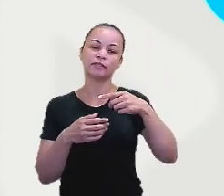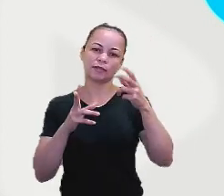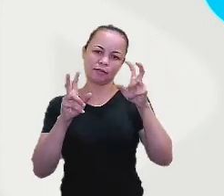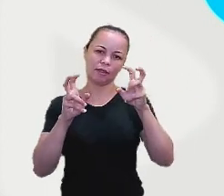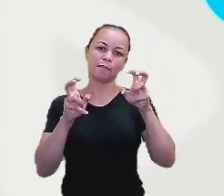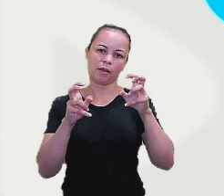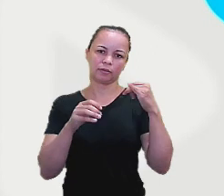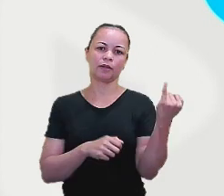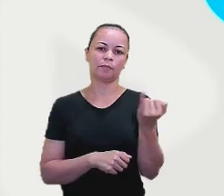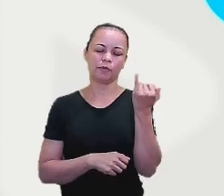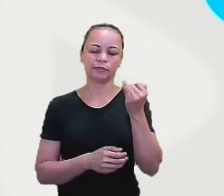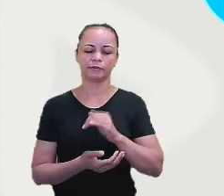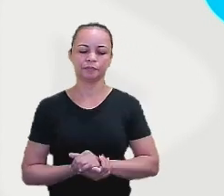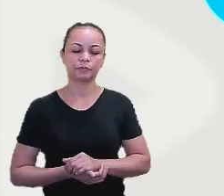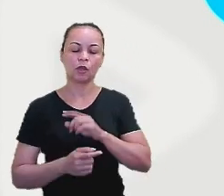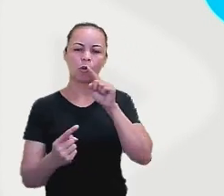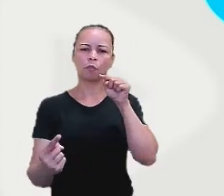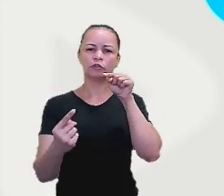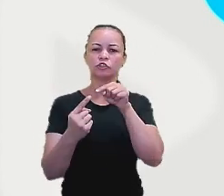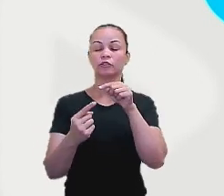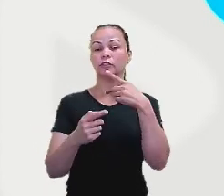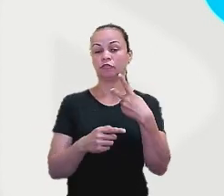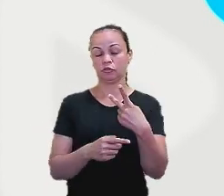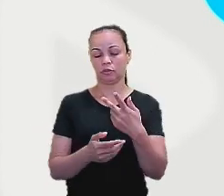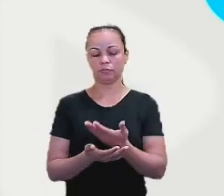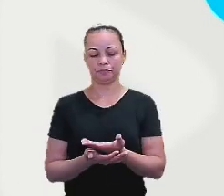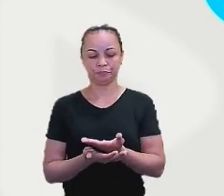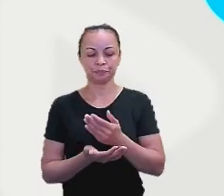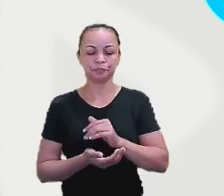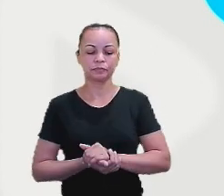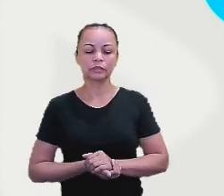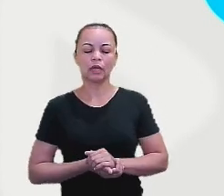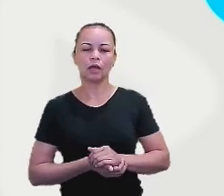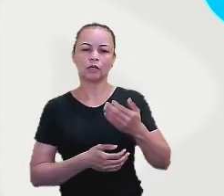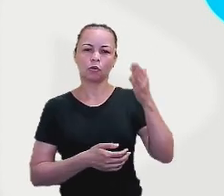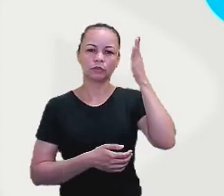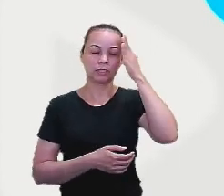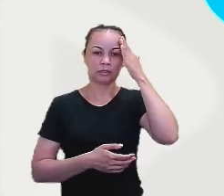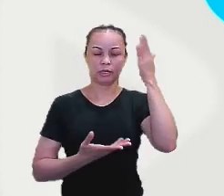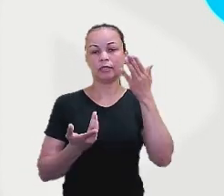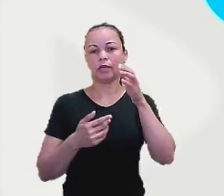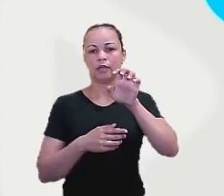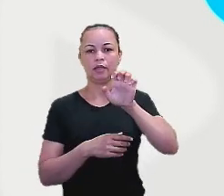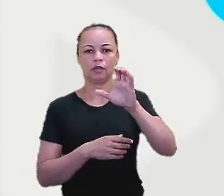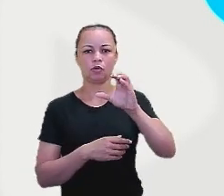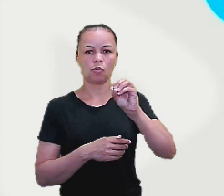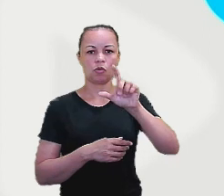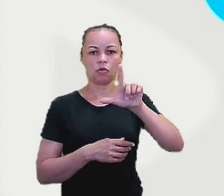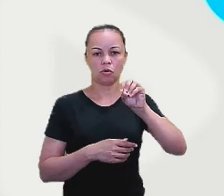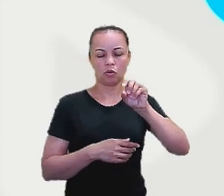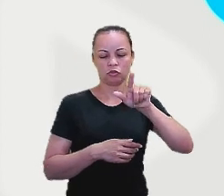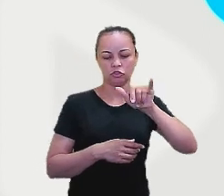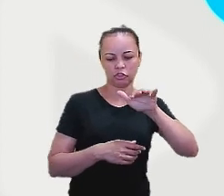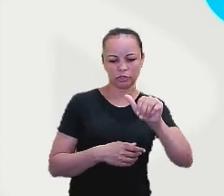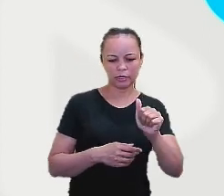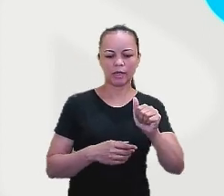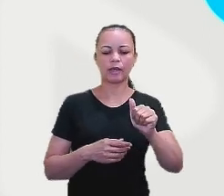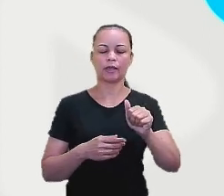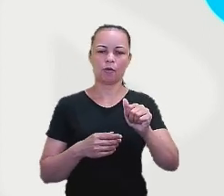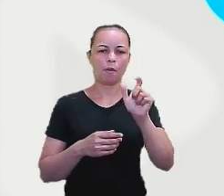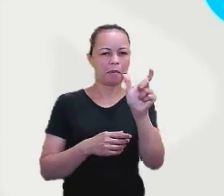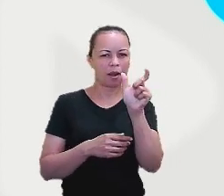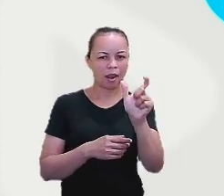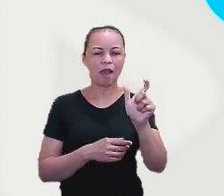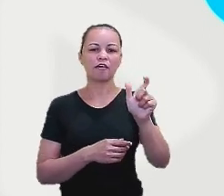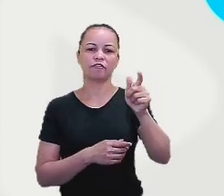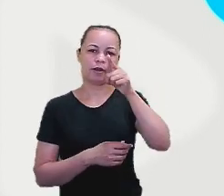Então, qual é o objetivo da nossa aula? É compreender que ecologia, que é uma palavra de origem grega, tá? Oikos, que quer dizer casa, e